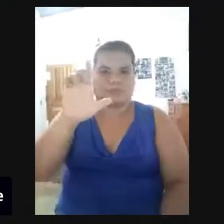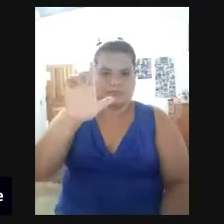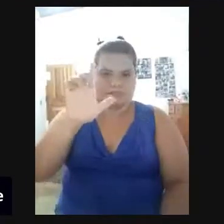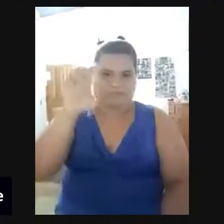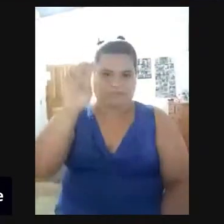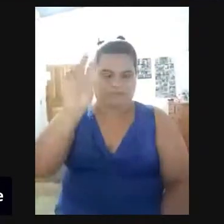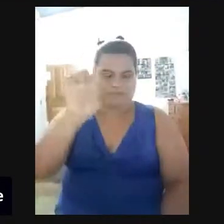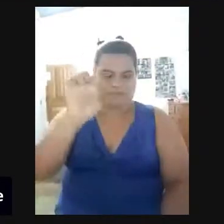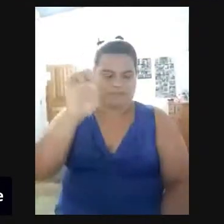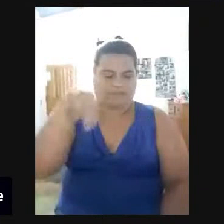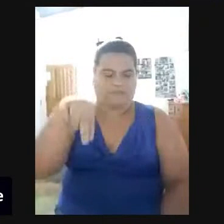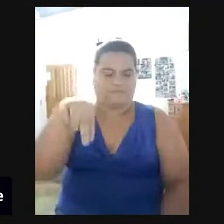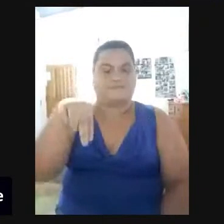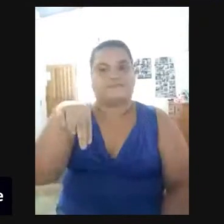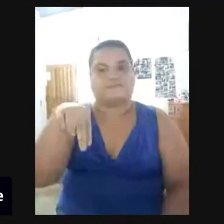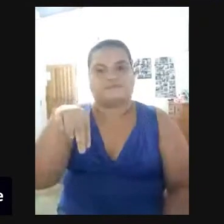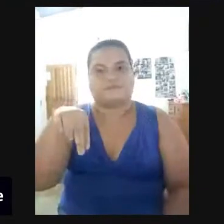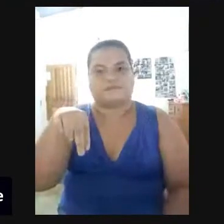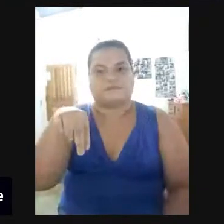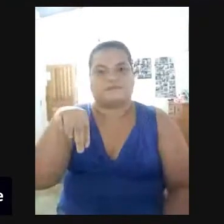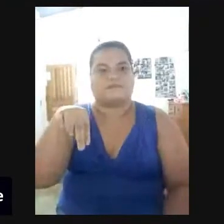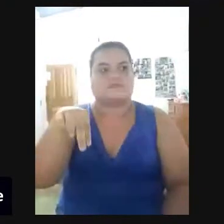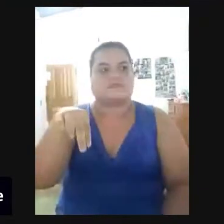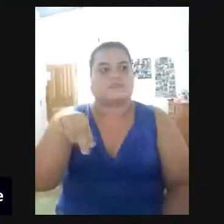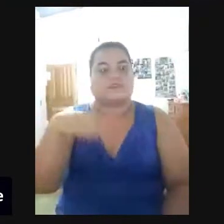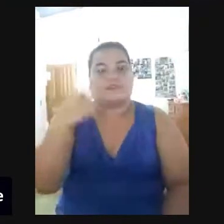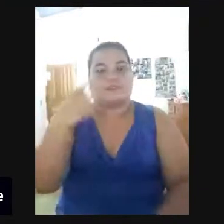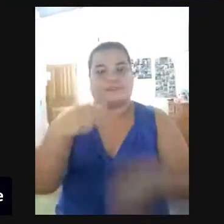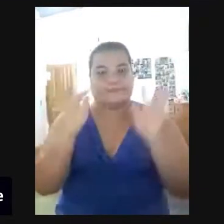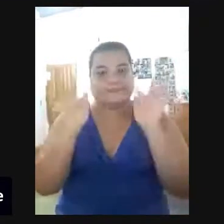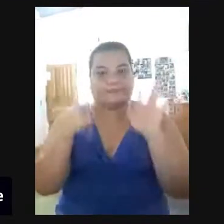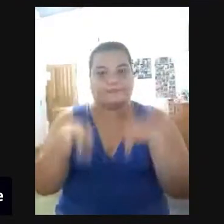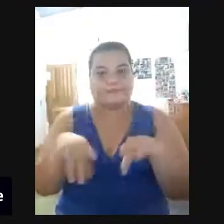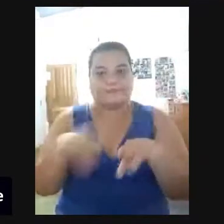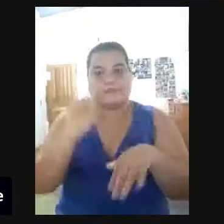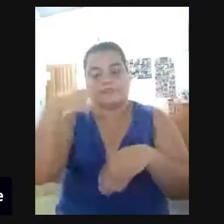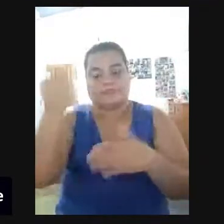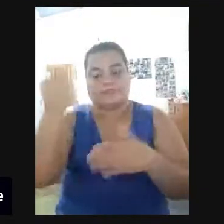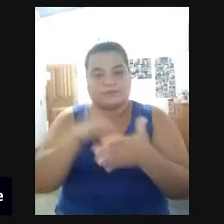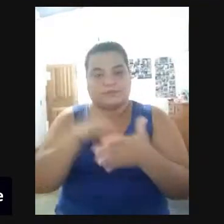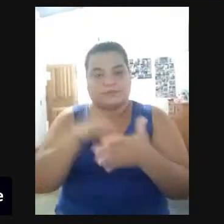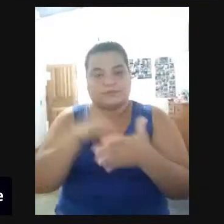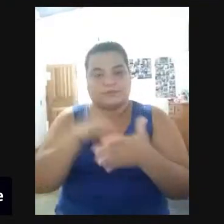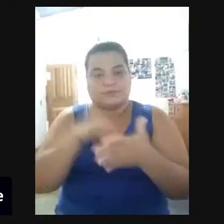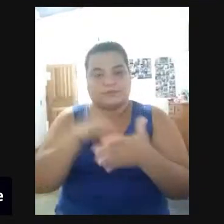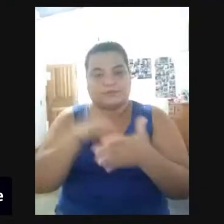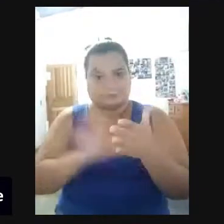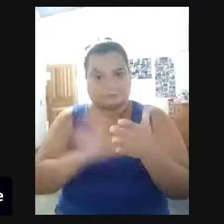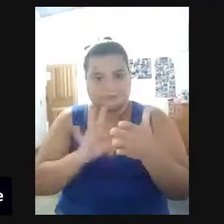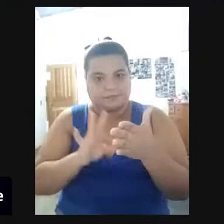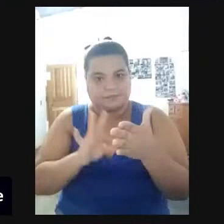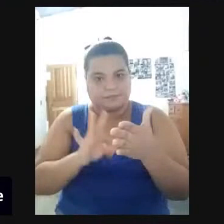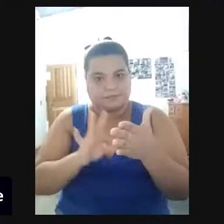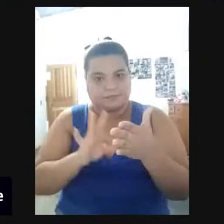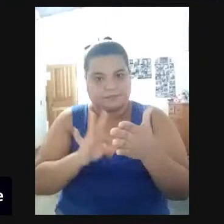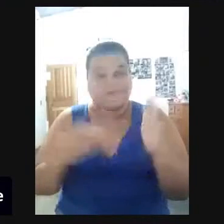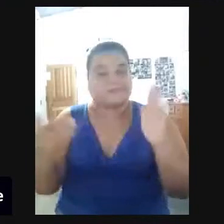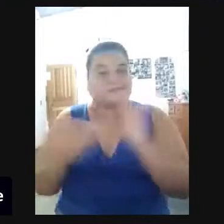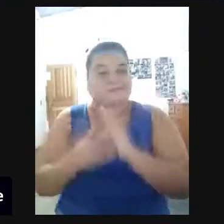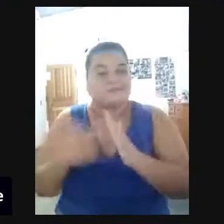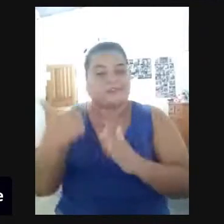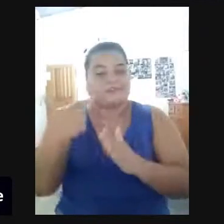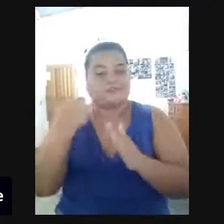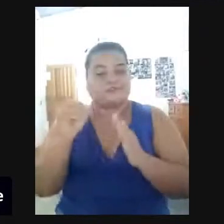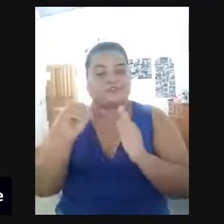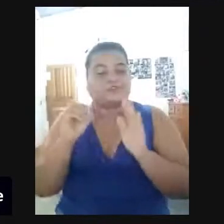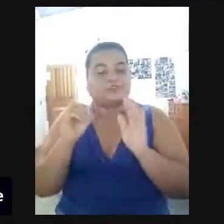o formulário de presença para vocês assinarem, ainda vai ficar disponível ainda mais 20 minutos após o